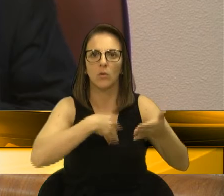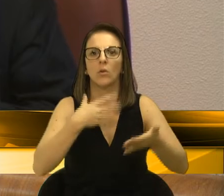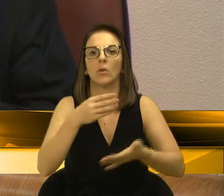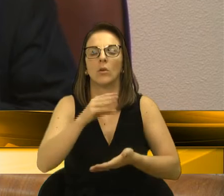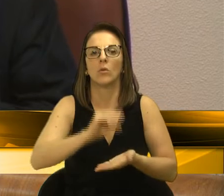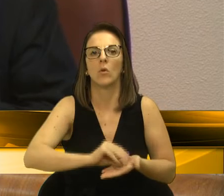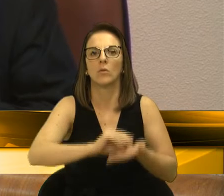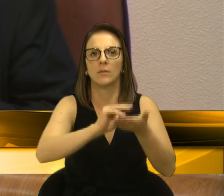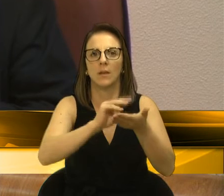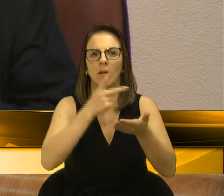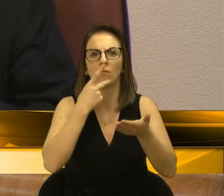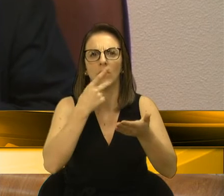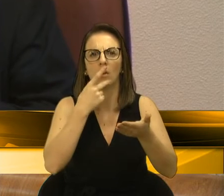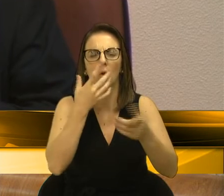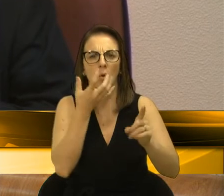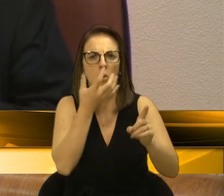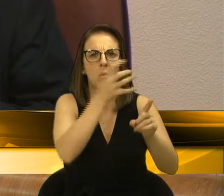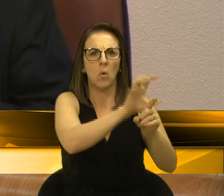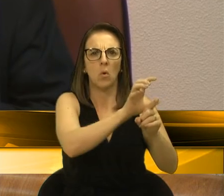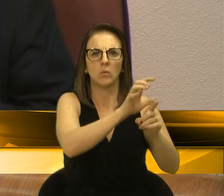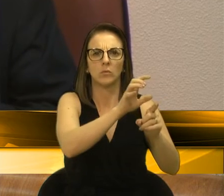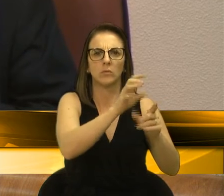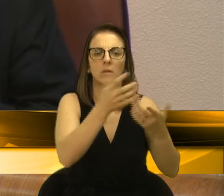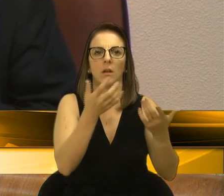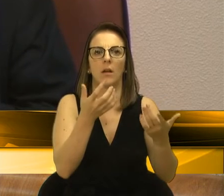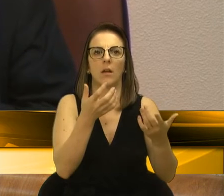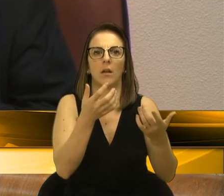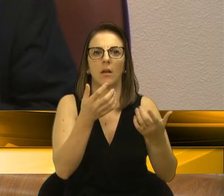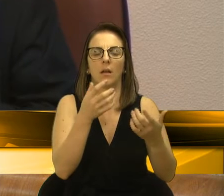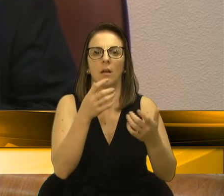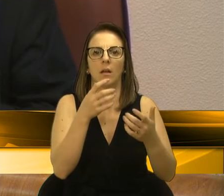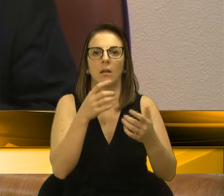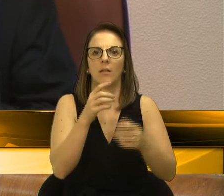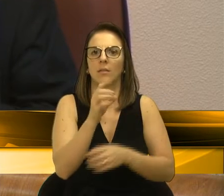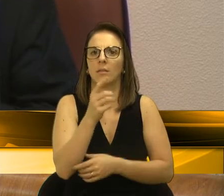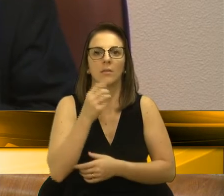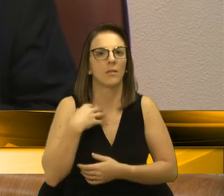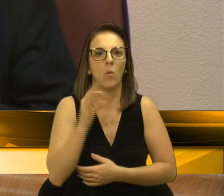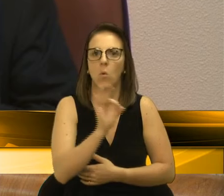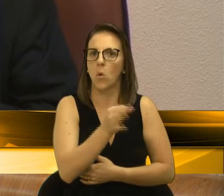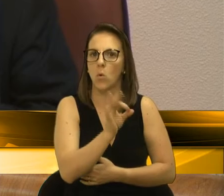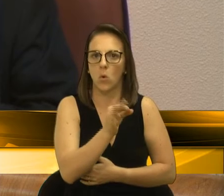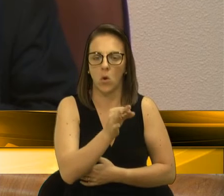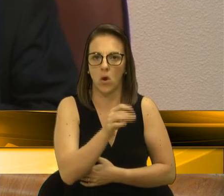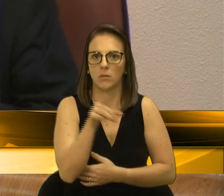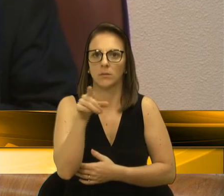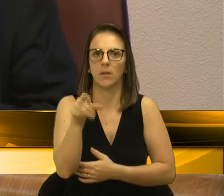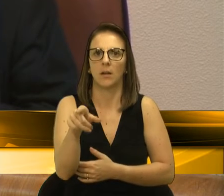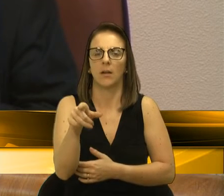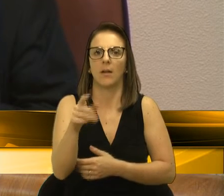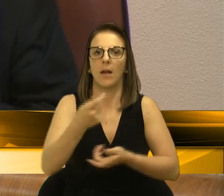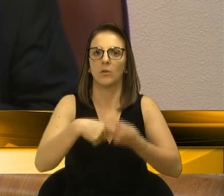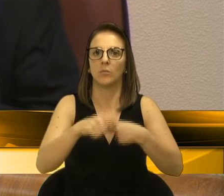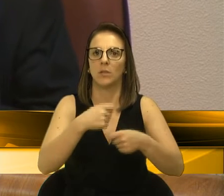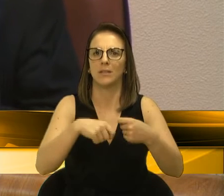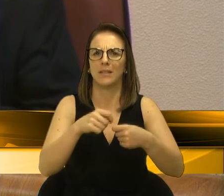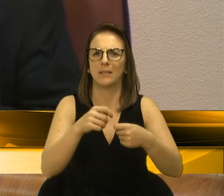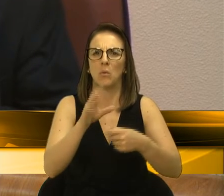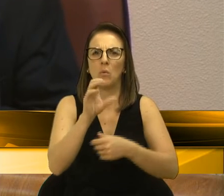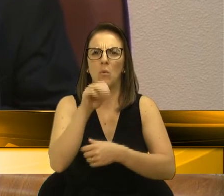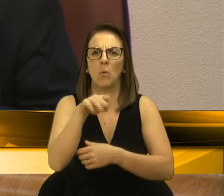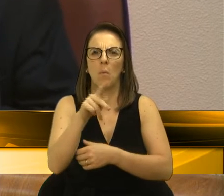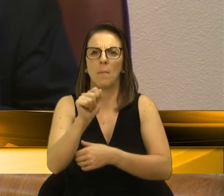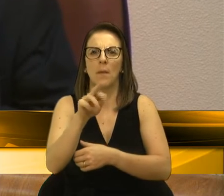gestão compartilhada da saúde, fato que não é negado nem pelo denunciado, nem pelas testemunhas ouvidas